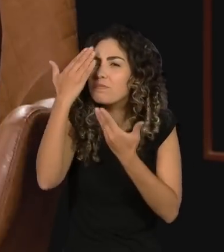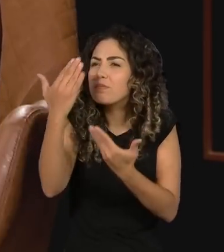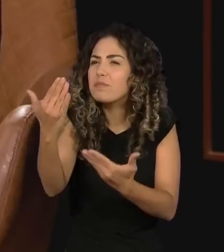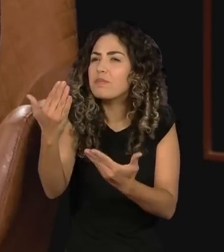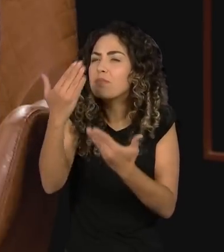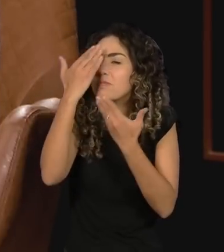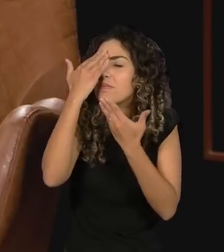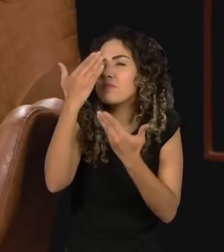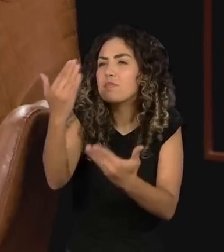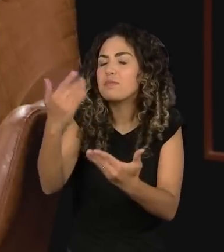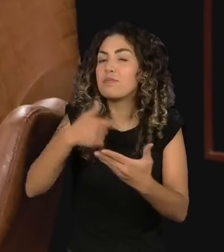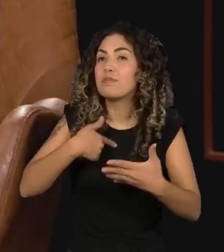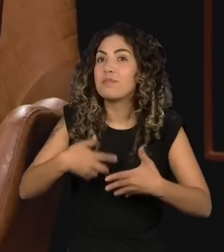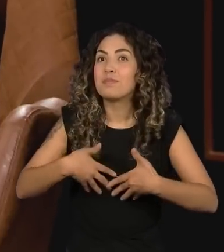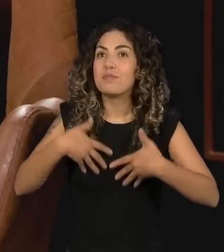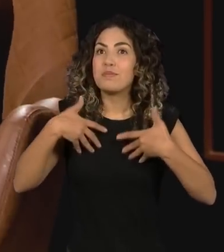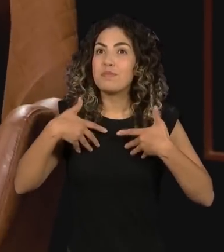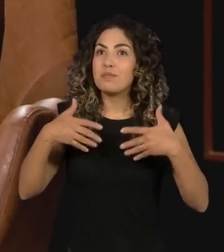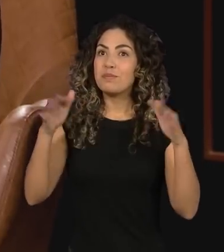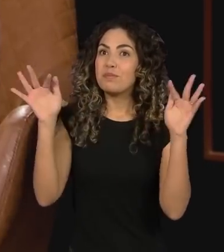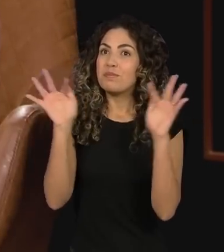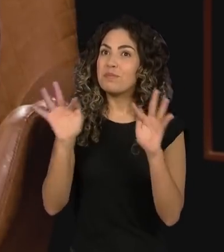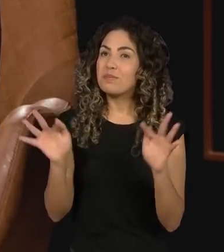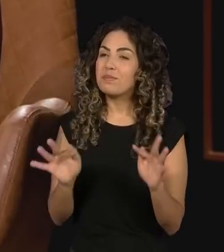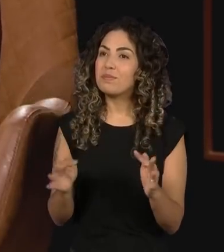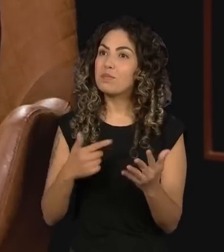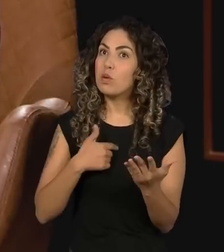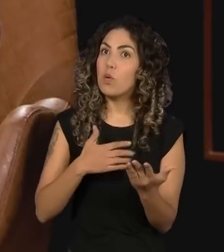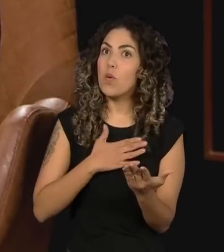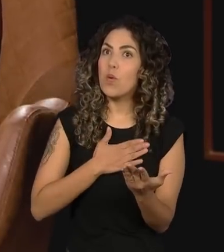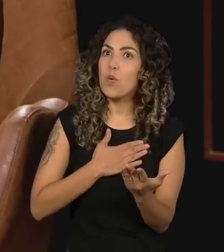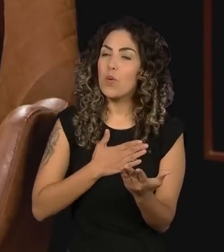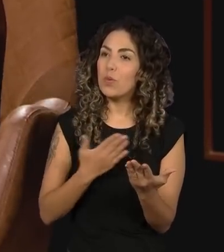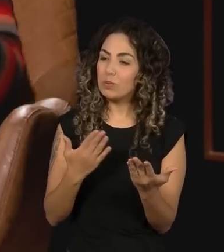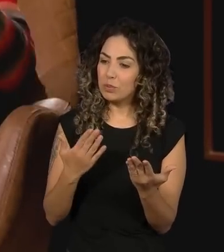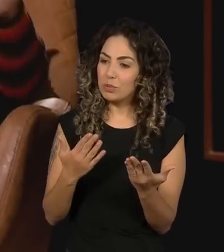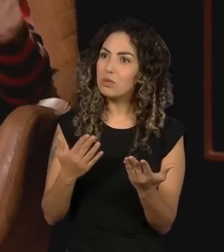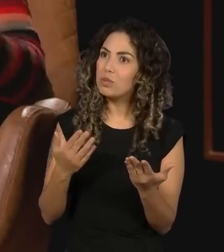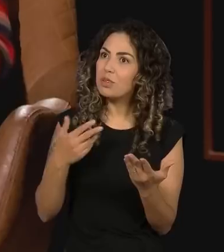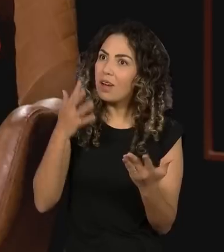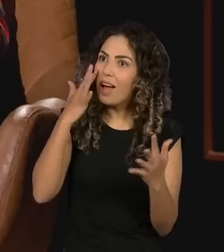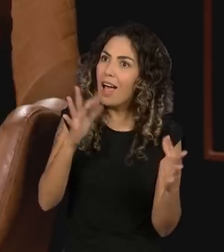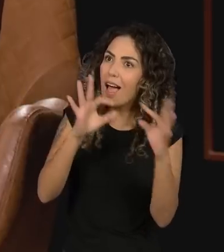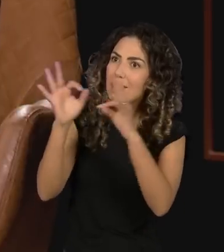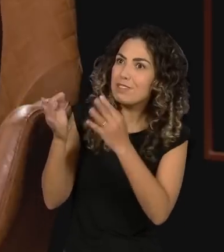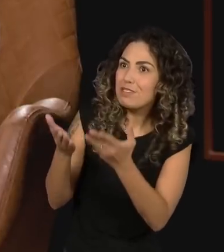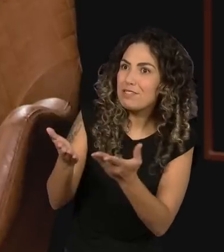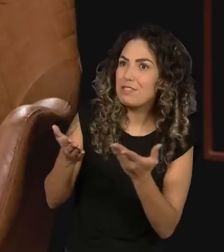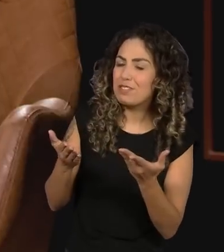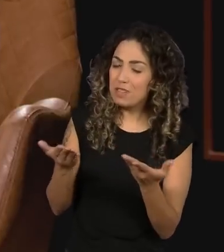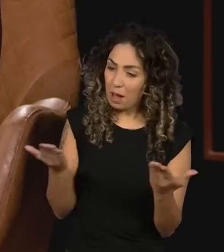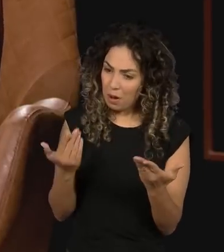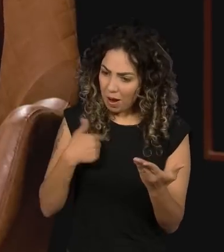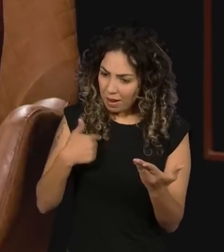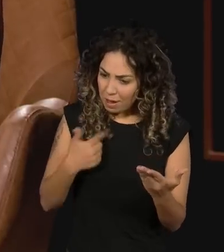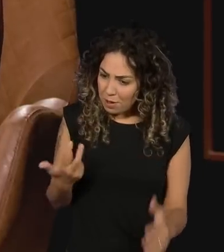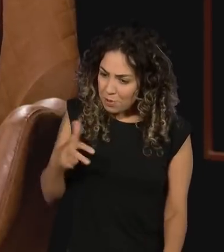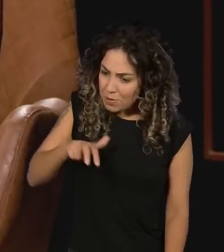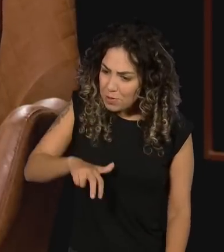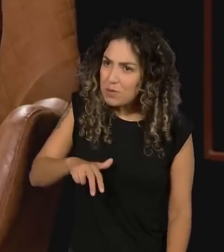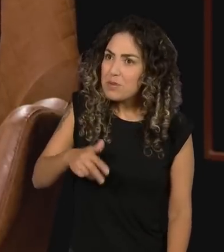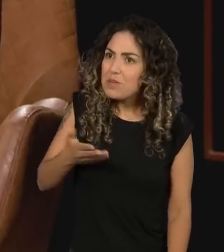Eu estou muito feliz de estar aqui. Eu gosto demais do programa de vocês e fico feliz de estar aqui num programa tão